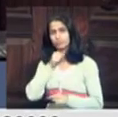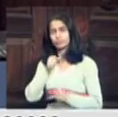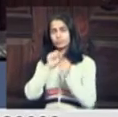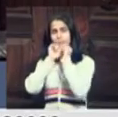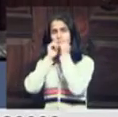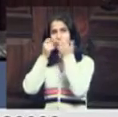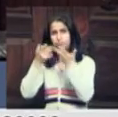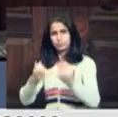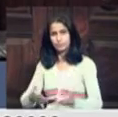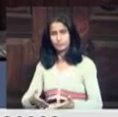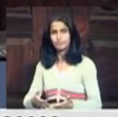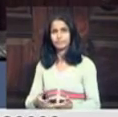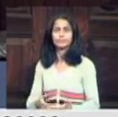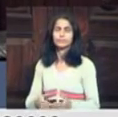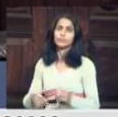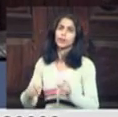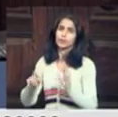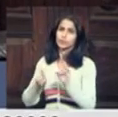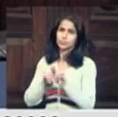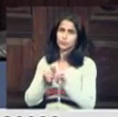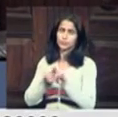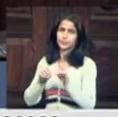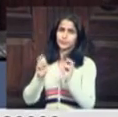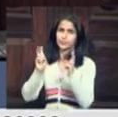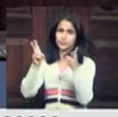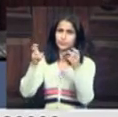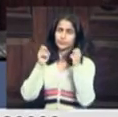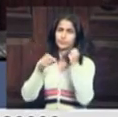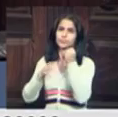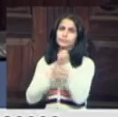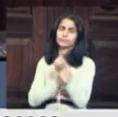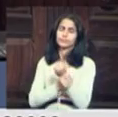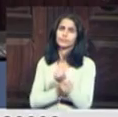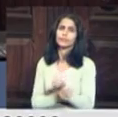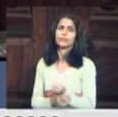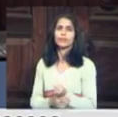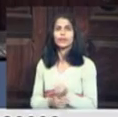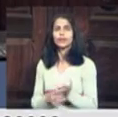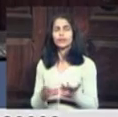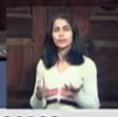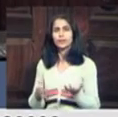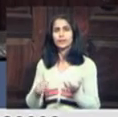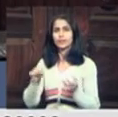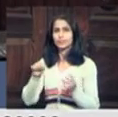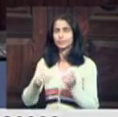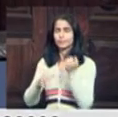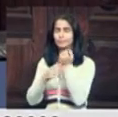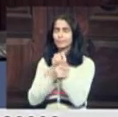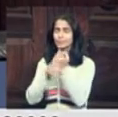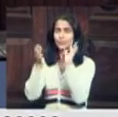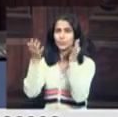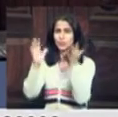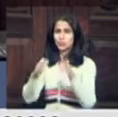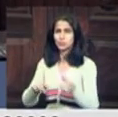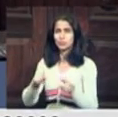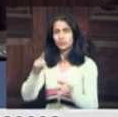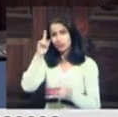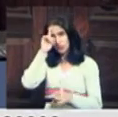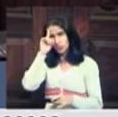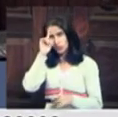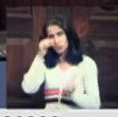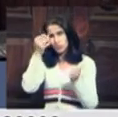esclarecimentos. Ainda sobre o tema segurança, essa é uma questão que vem se deteriorando dia a dia, semana a semana,